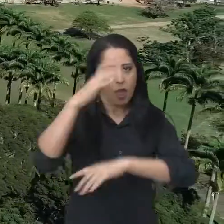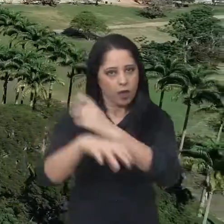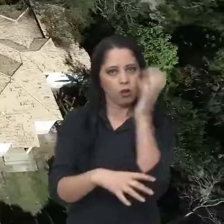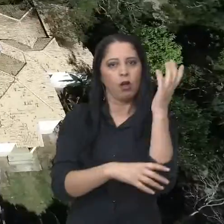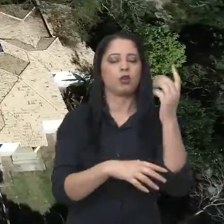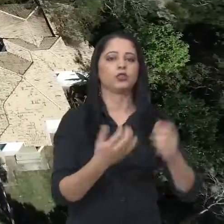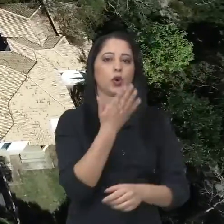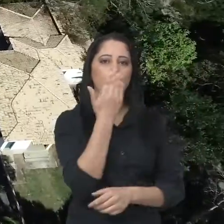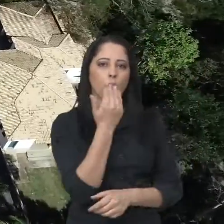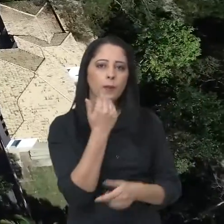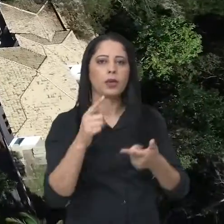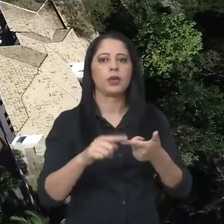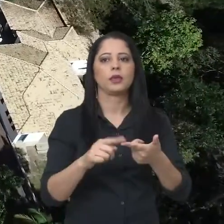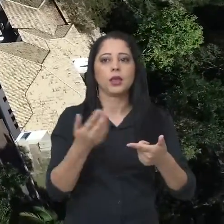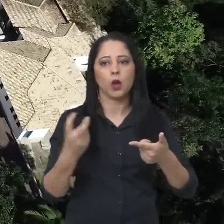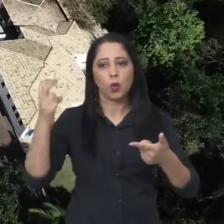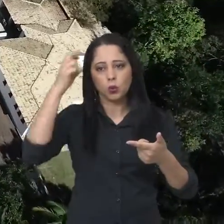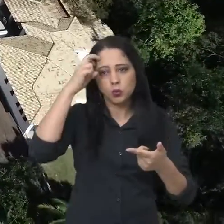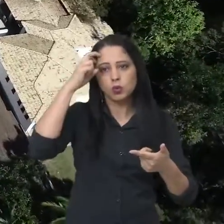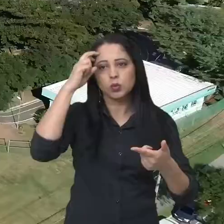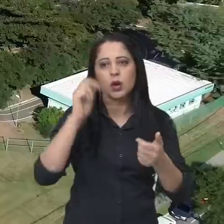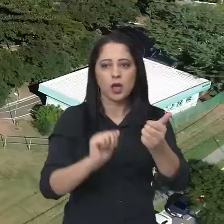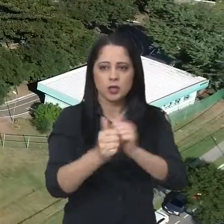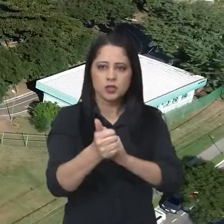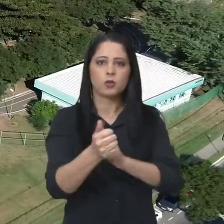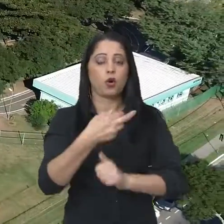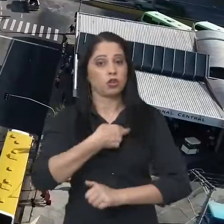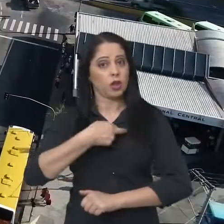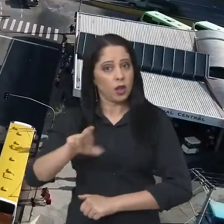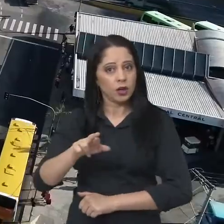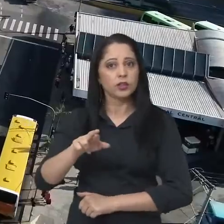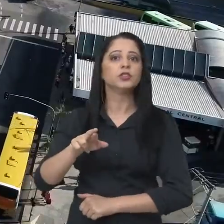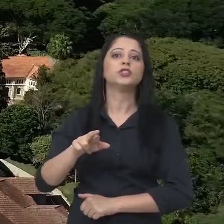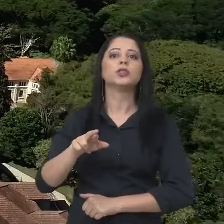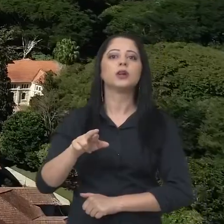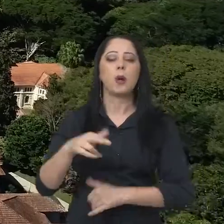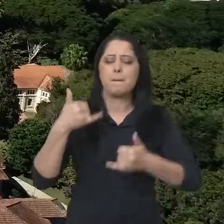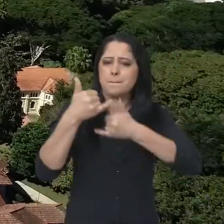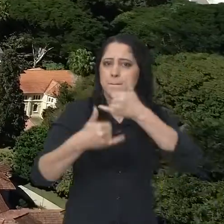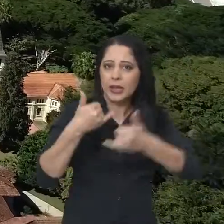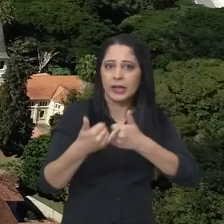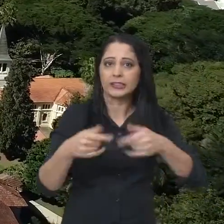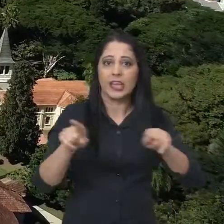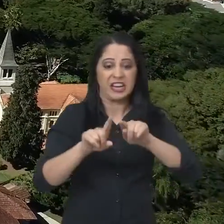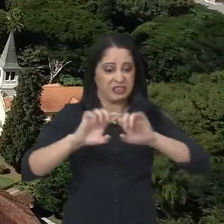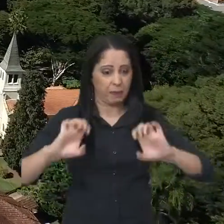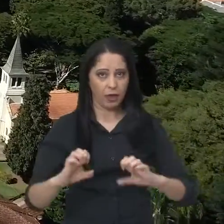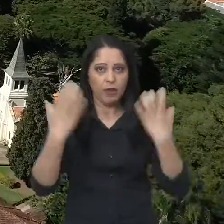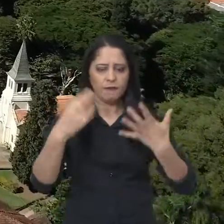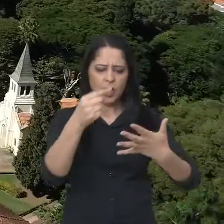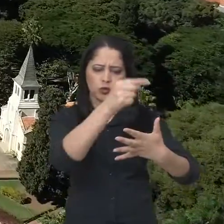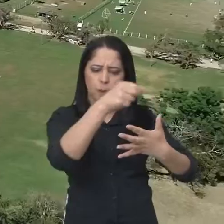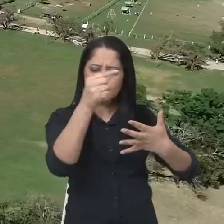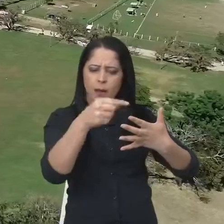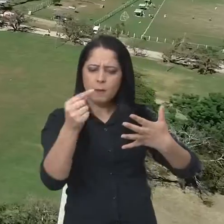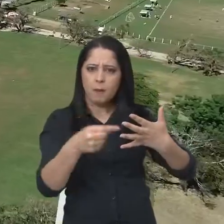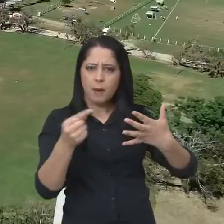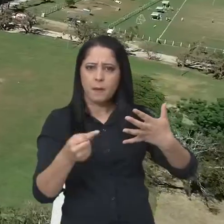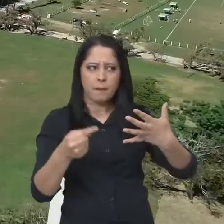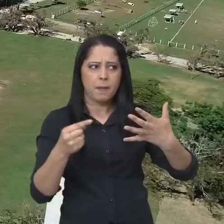Ecológico gastronômico Rural cultural esportivo religioso de aventura e de negócios e eventos